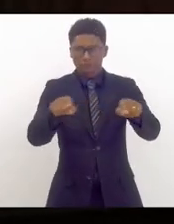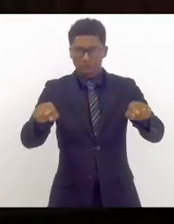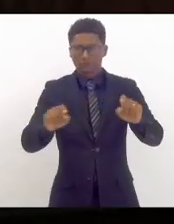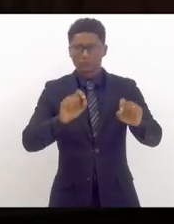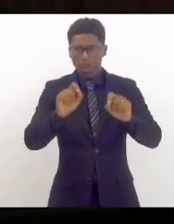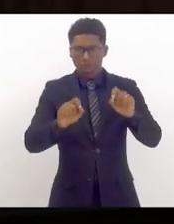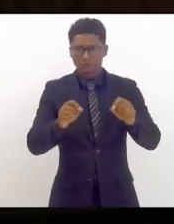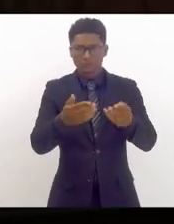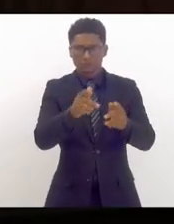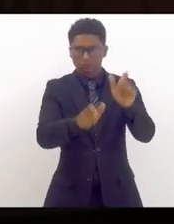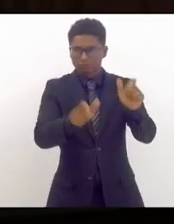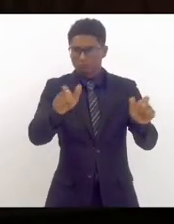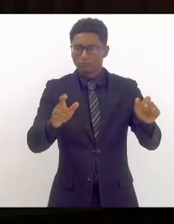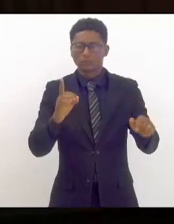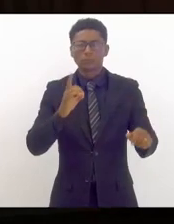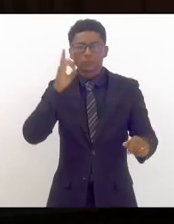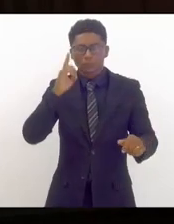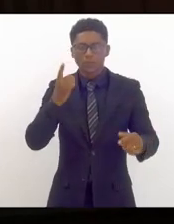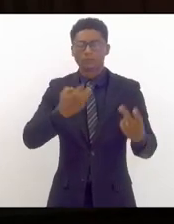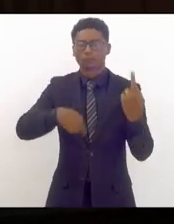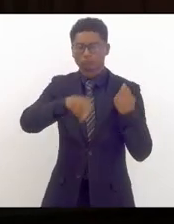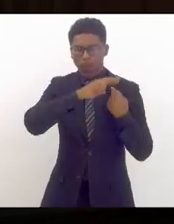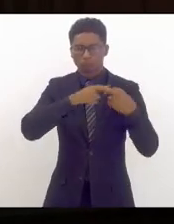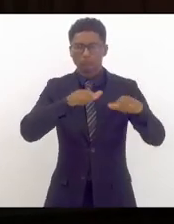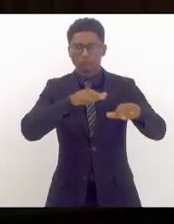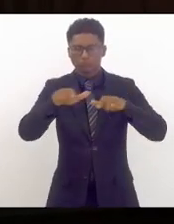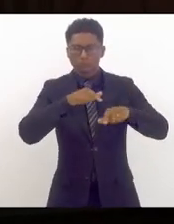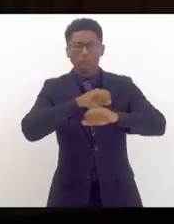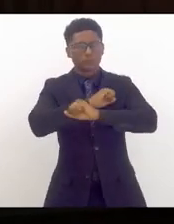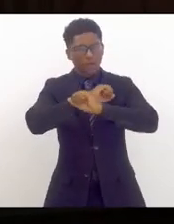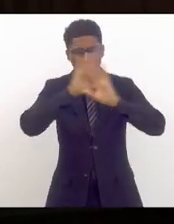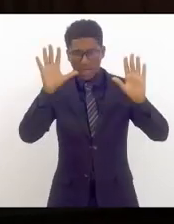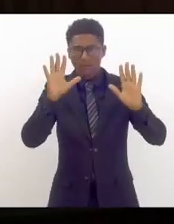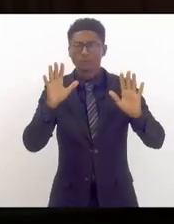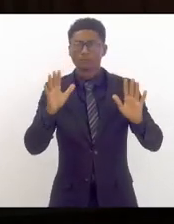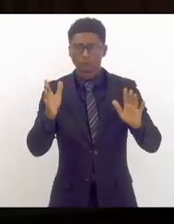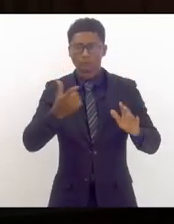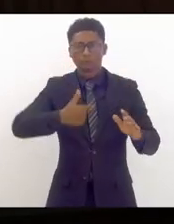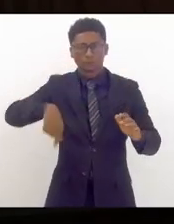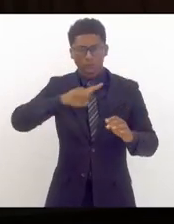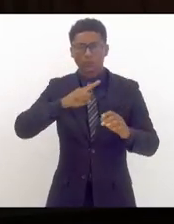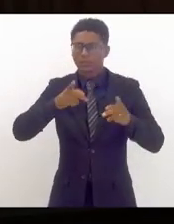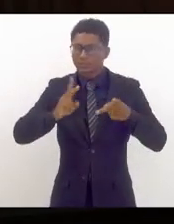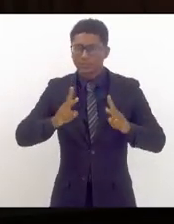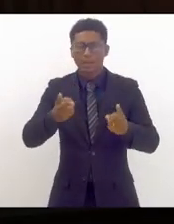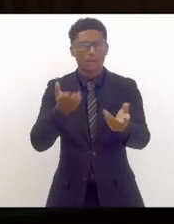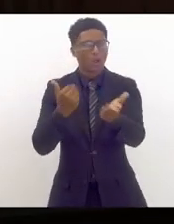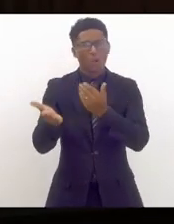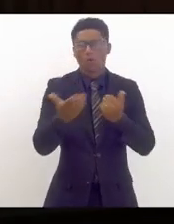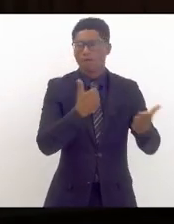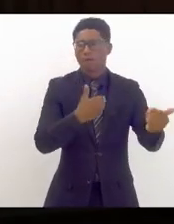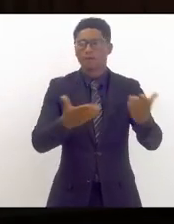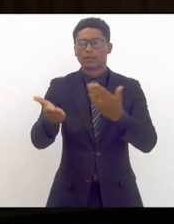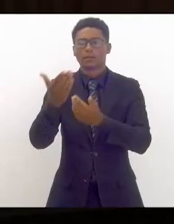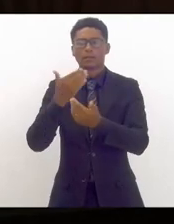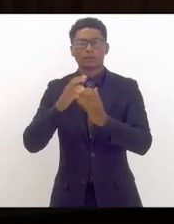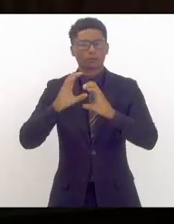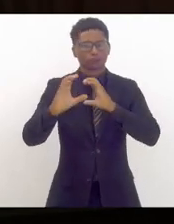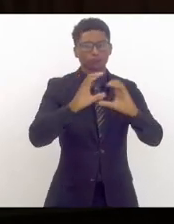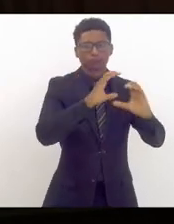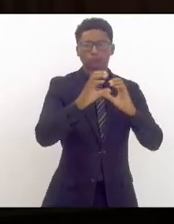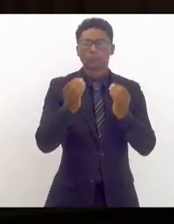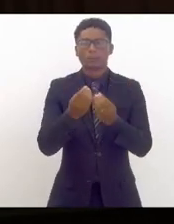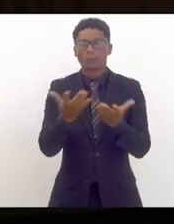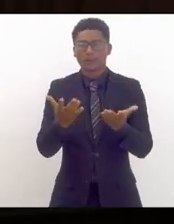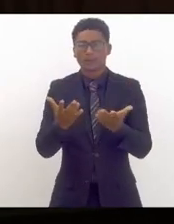vossos mandatos de uma forma clara e contem conosco, o diálogo sempre aberto, para que nós possamos resolver os